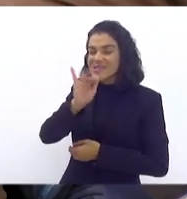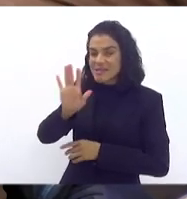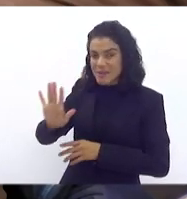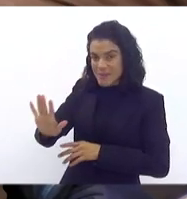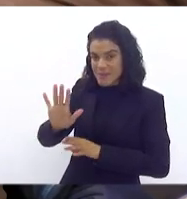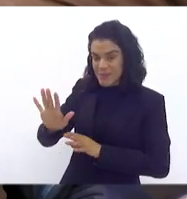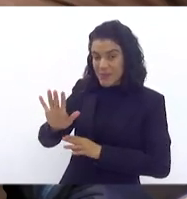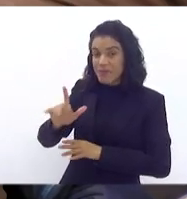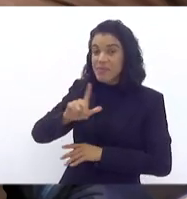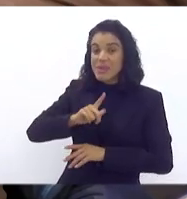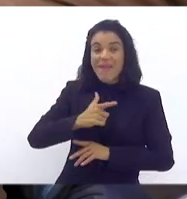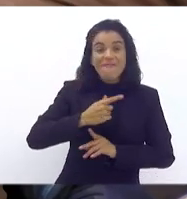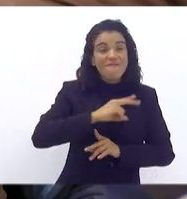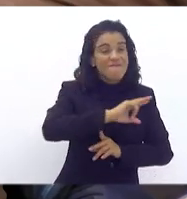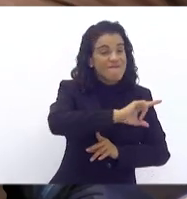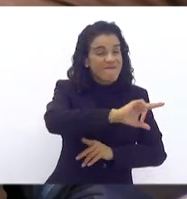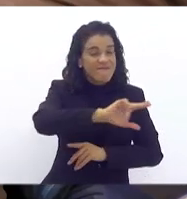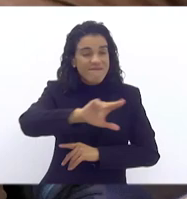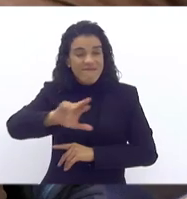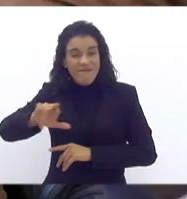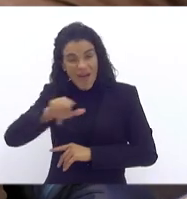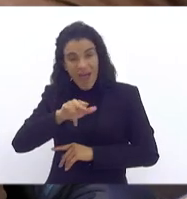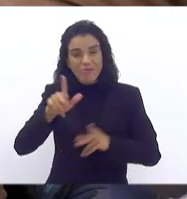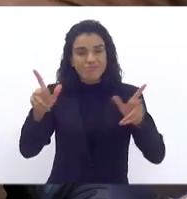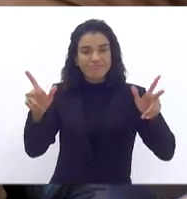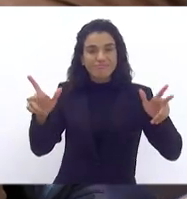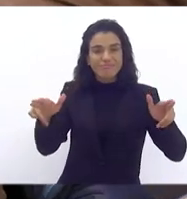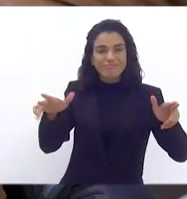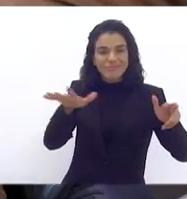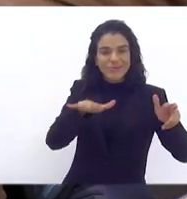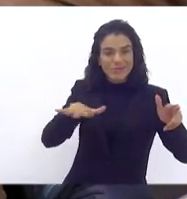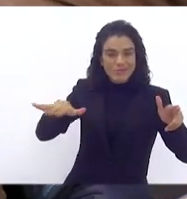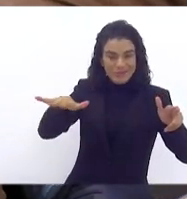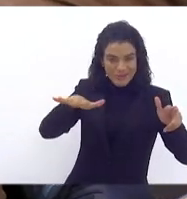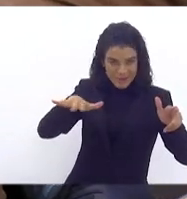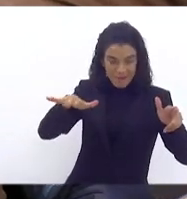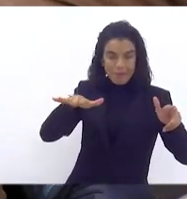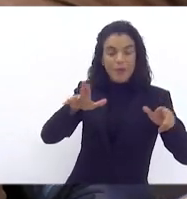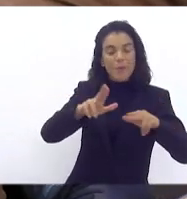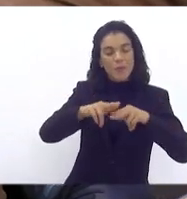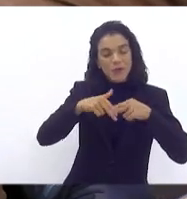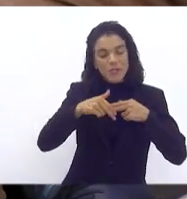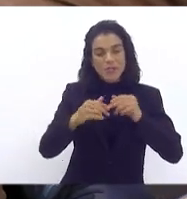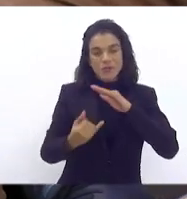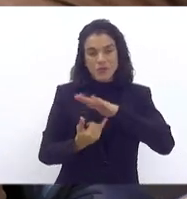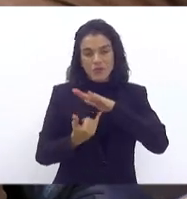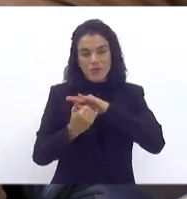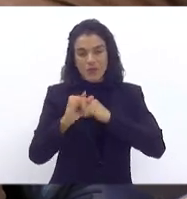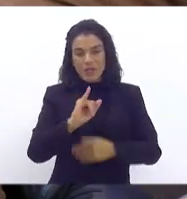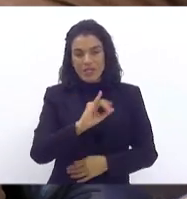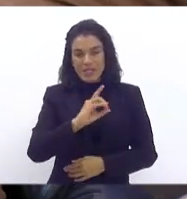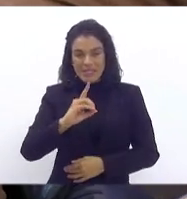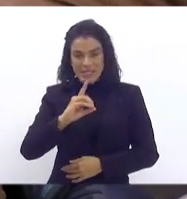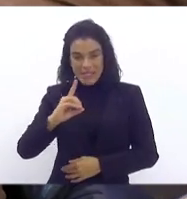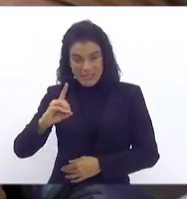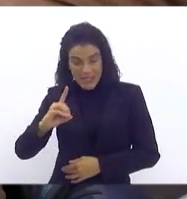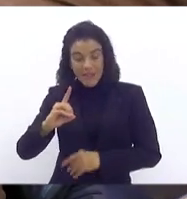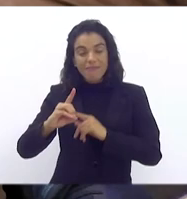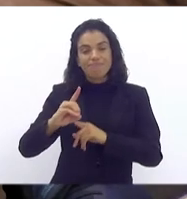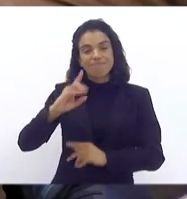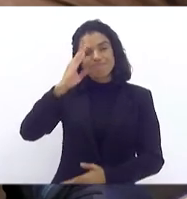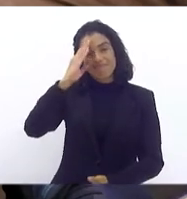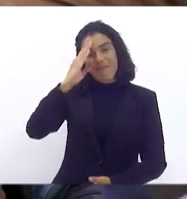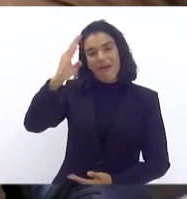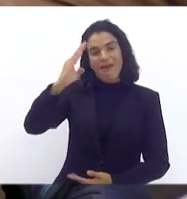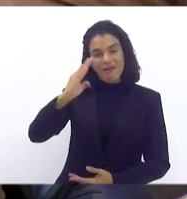é Existem muitos Paulos por aí né então é é por isso que o iddd se preocupa e é por isso que eu agradeço muito